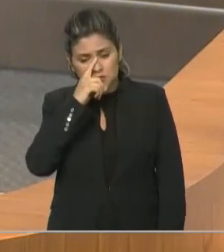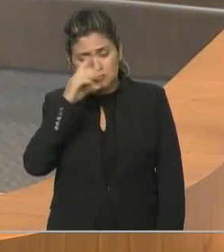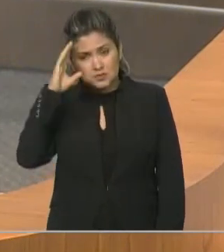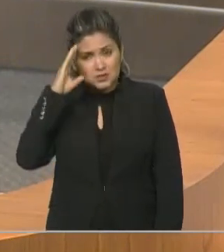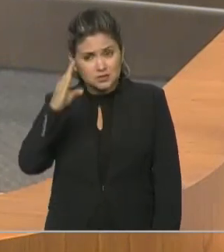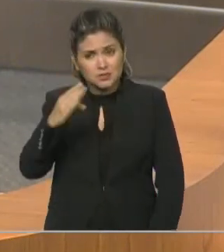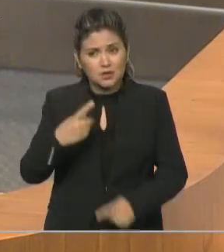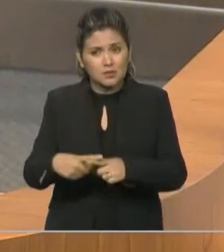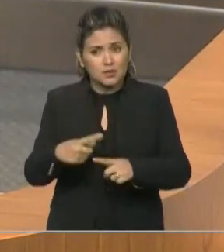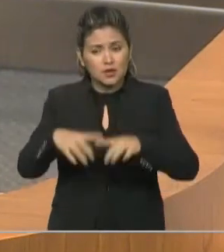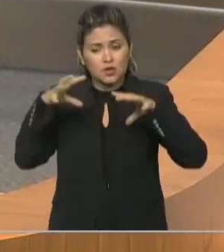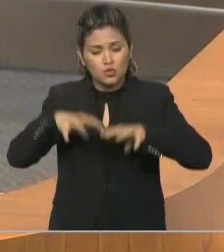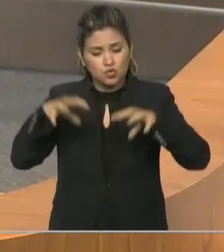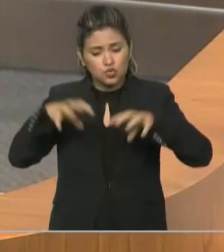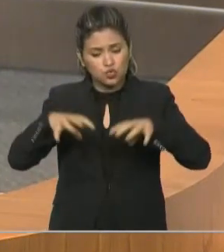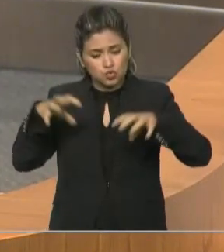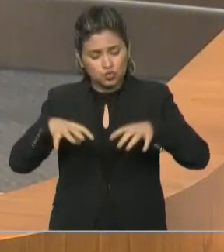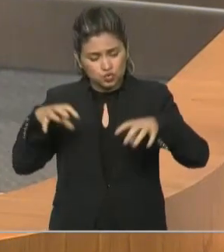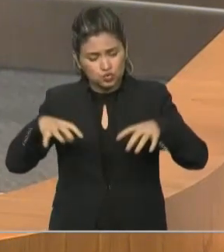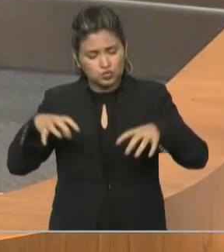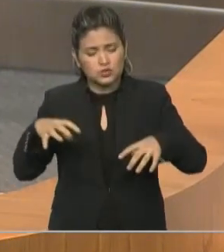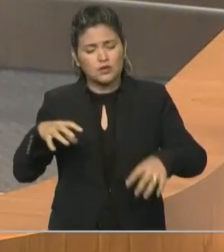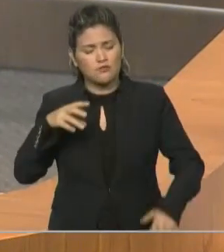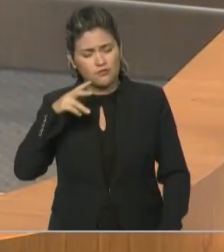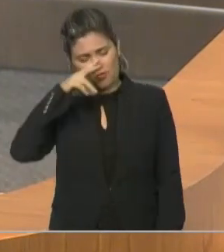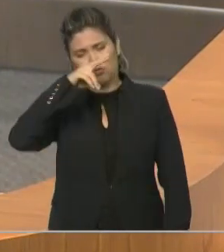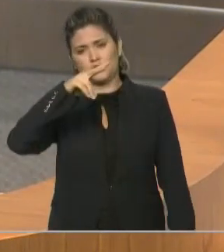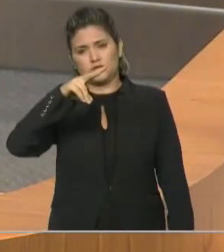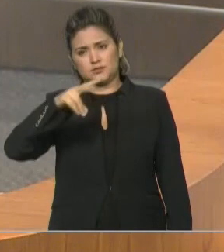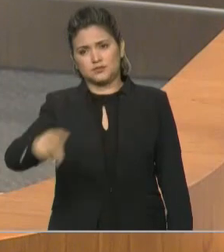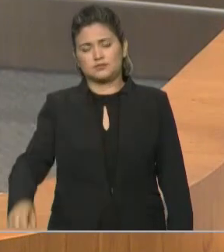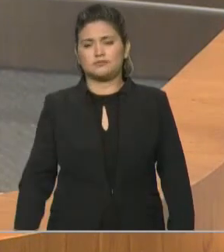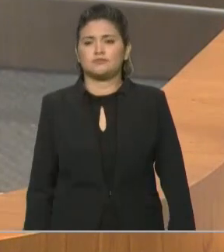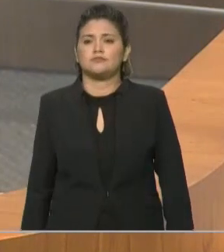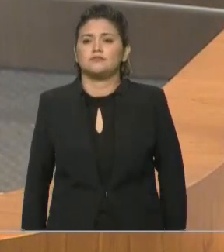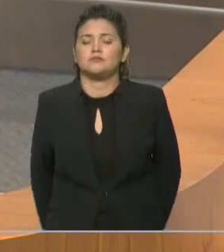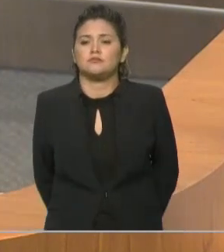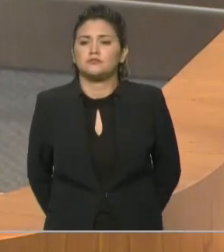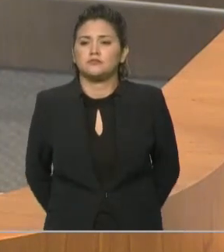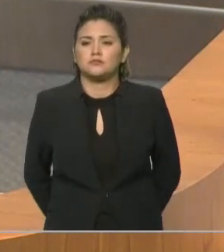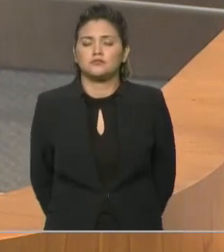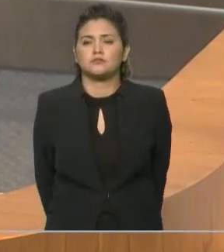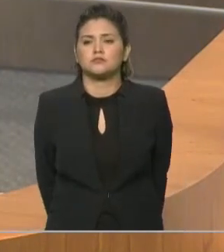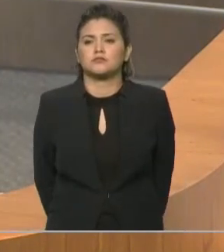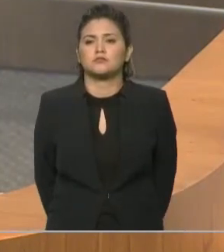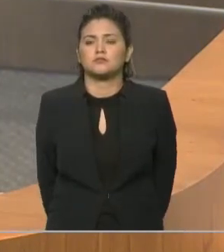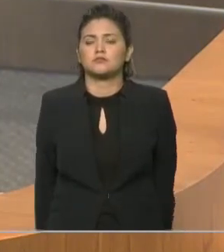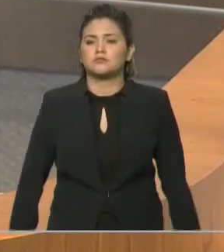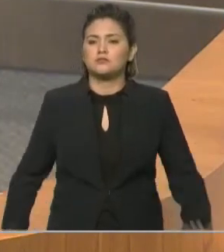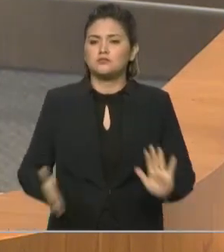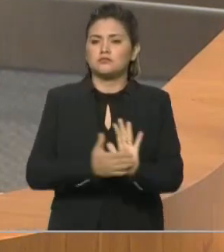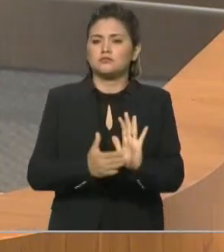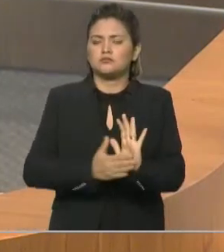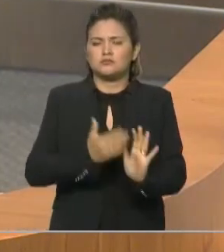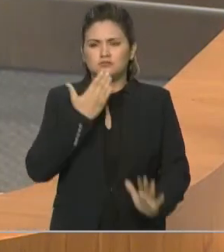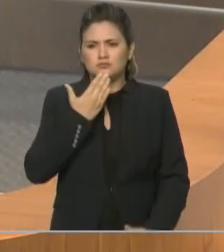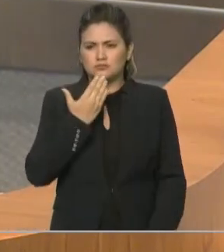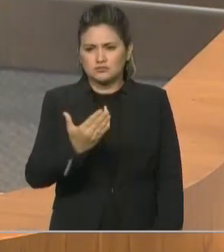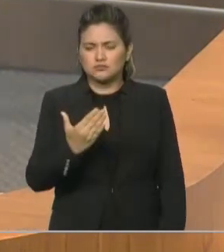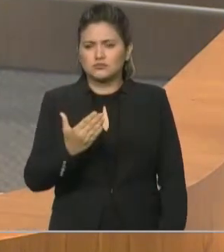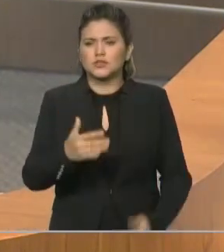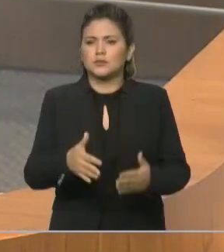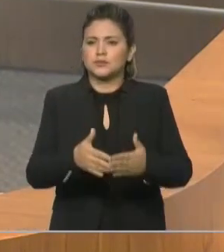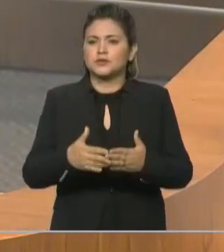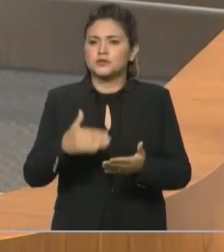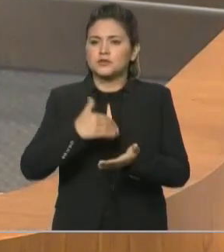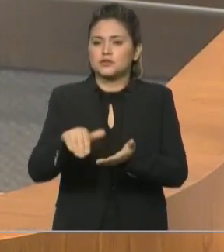Protocolarei, de acordo com as novas normas de encaminhamento de requerimento, para que a gente possa ouvir o secretário em relação a essas